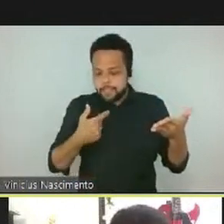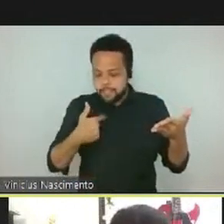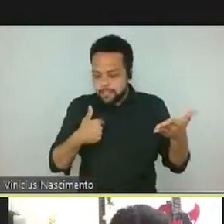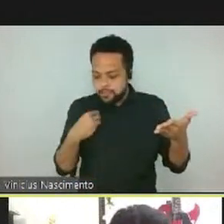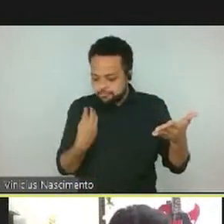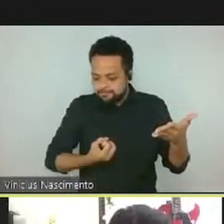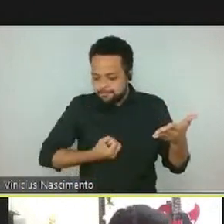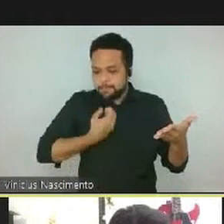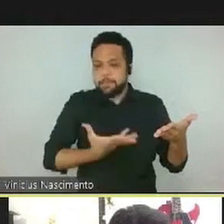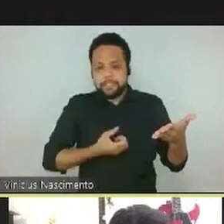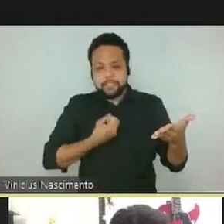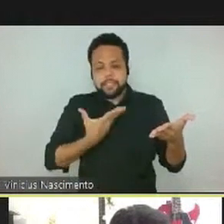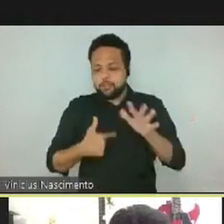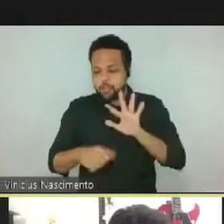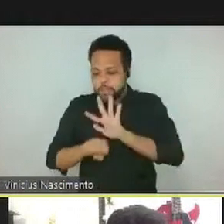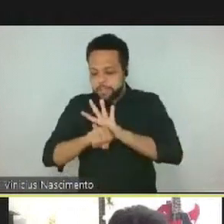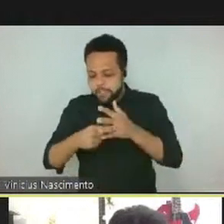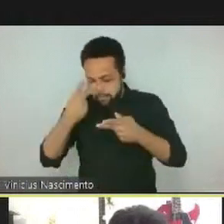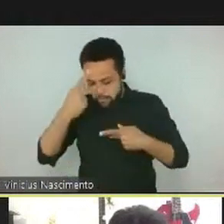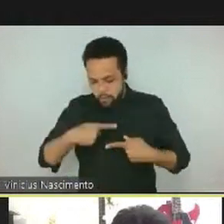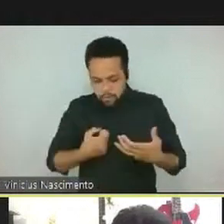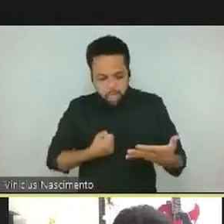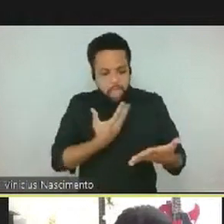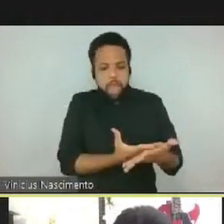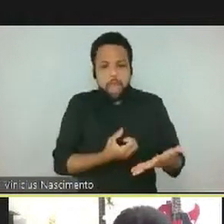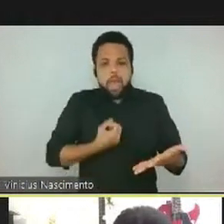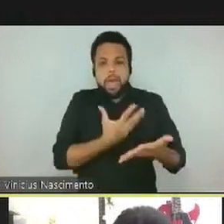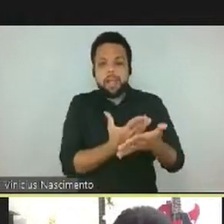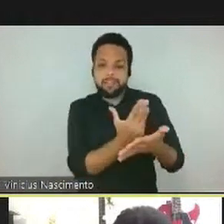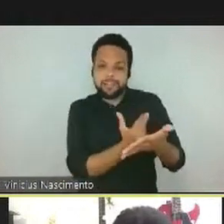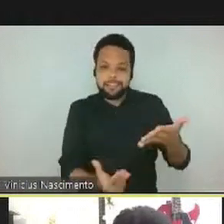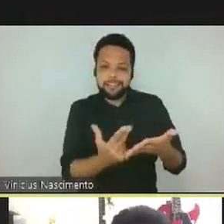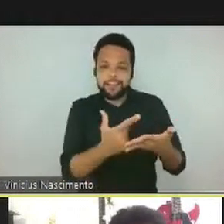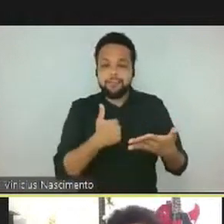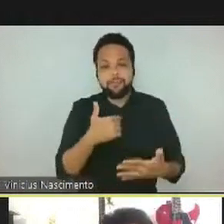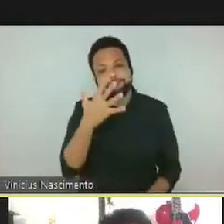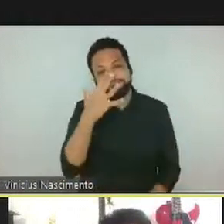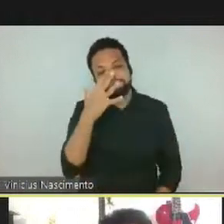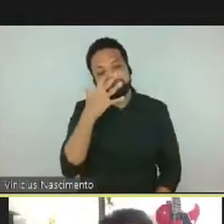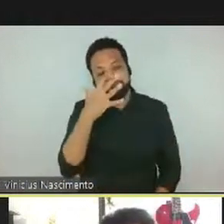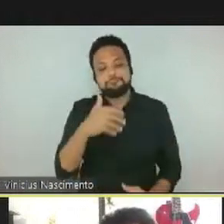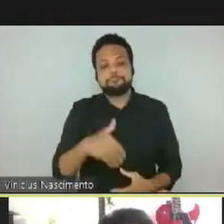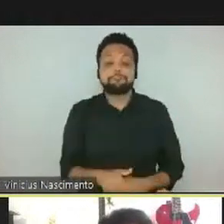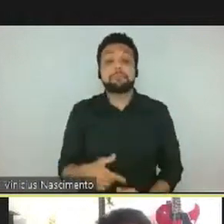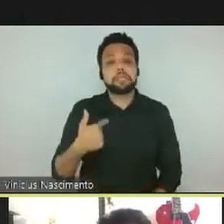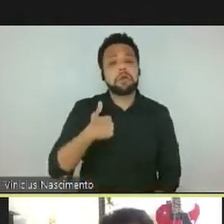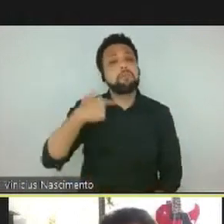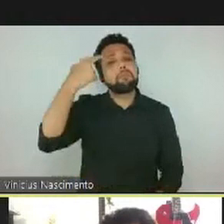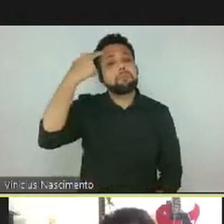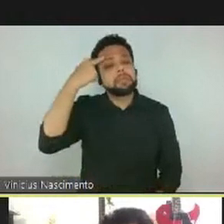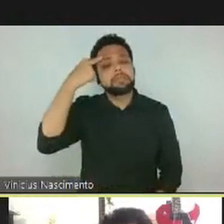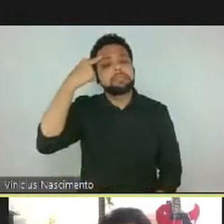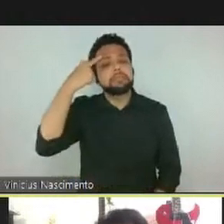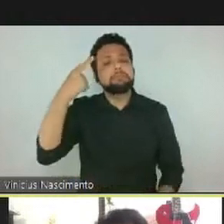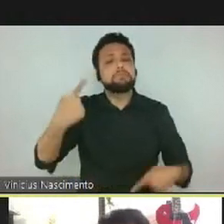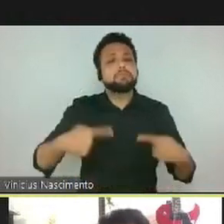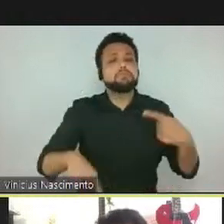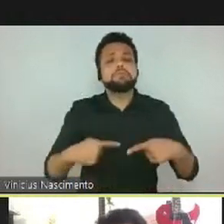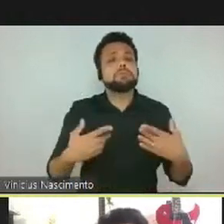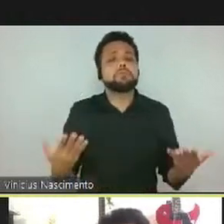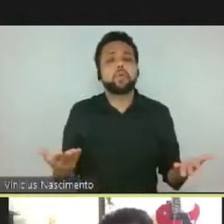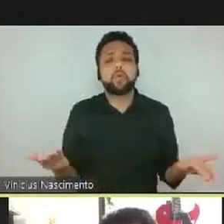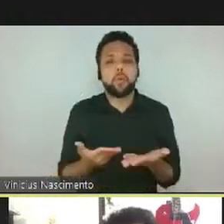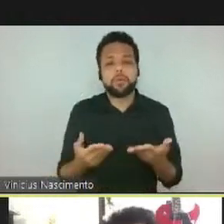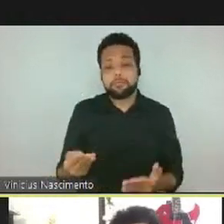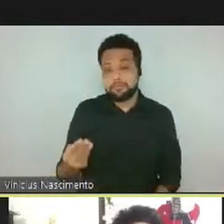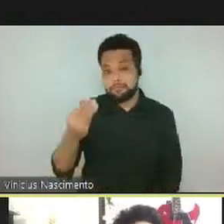expressão. E eu pensei em discutir a questão da memória